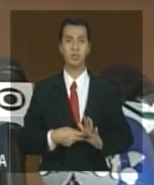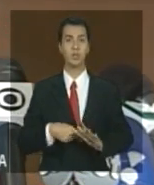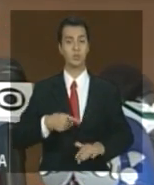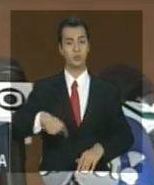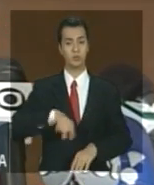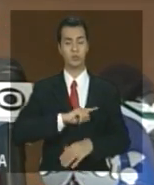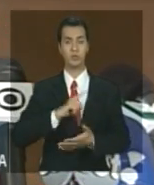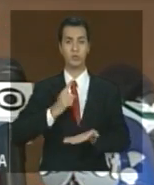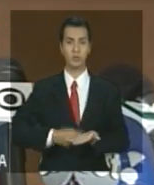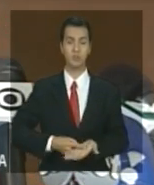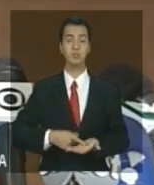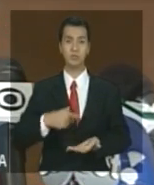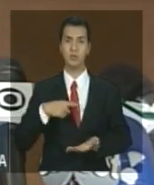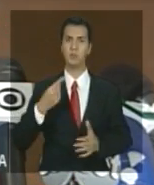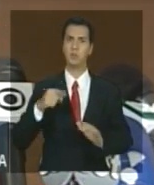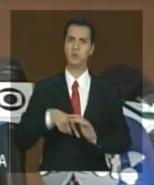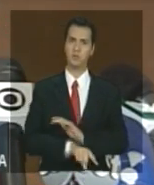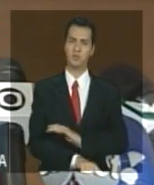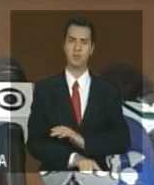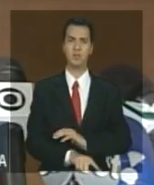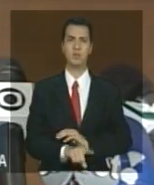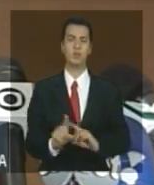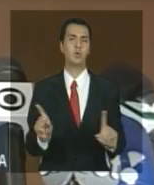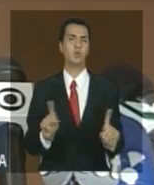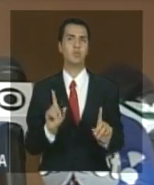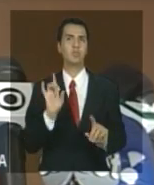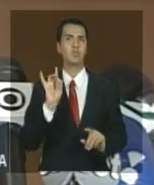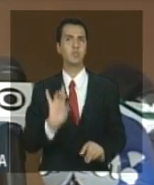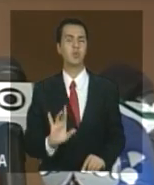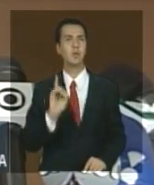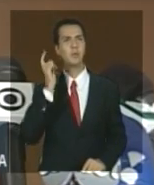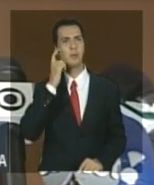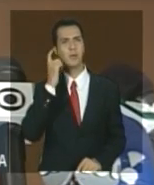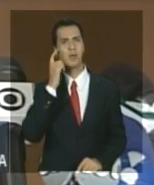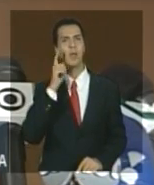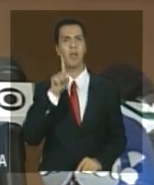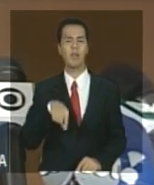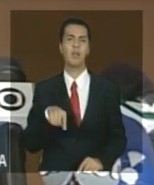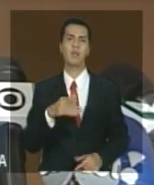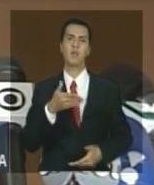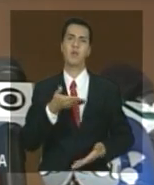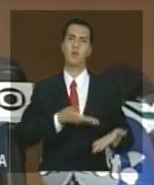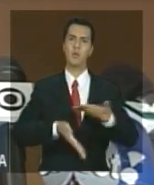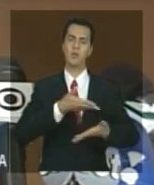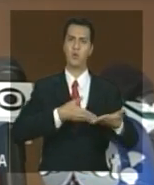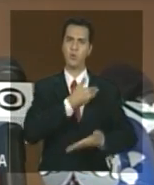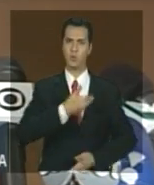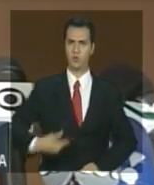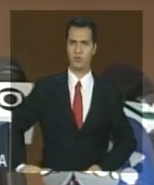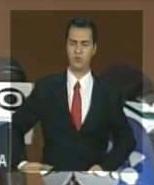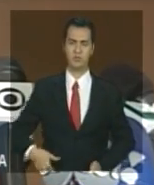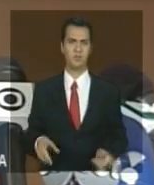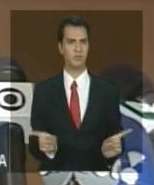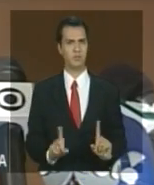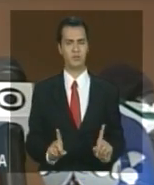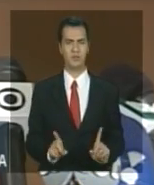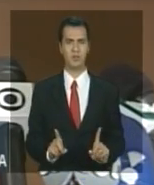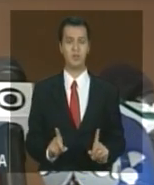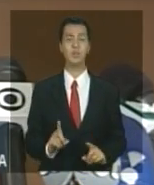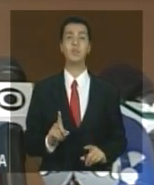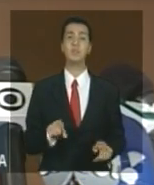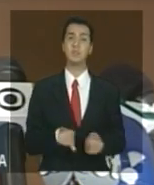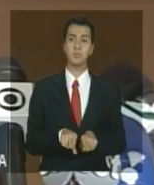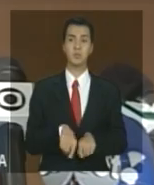está sendo aprofundada. E não é só pela relação dos governos. Ou seja, não é só pelo meu governo, o governo